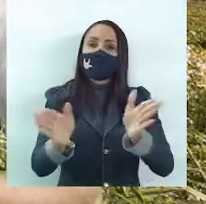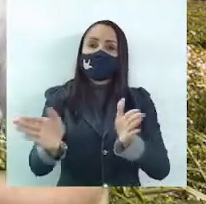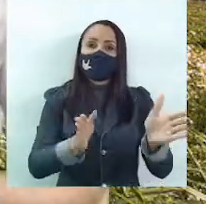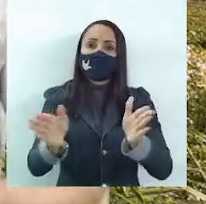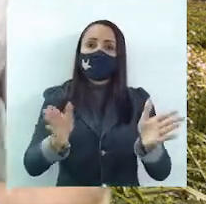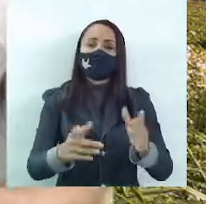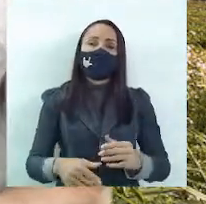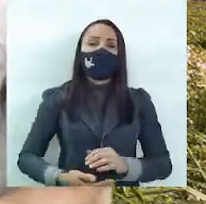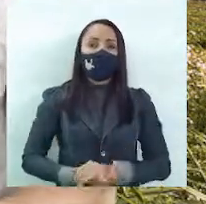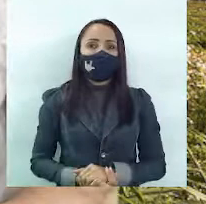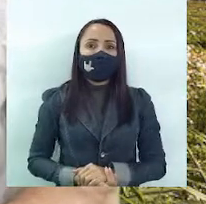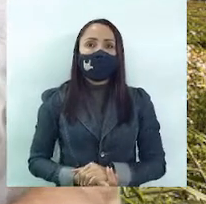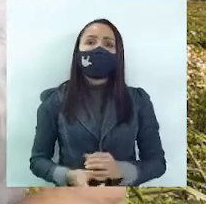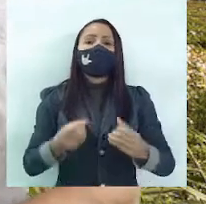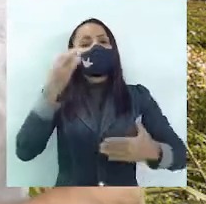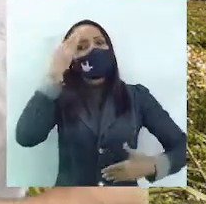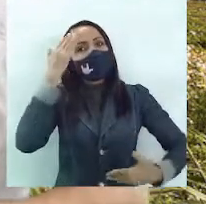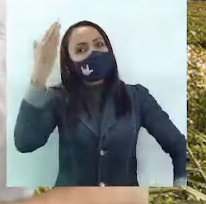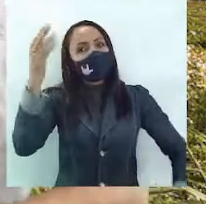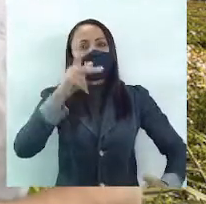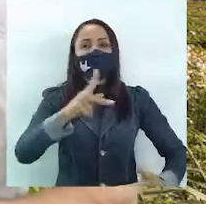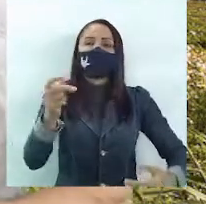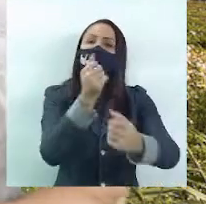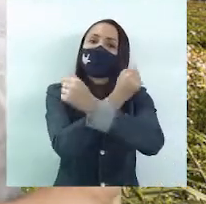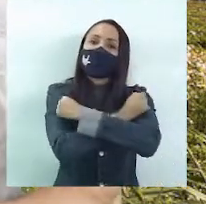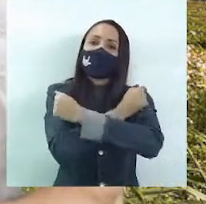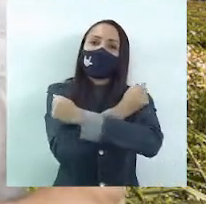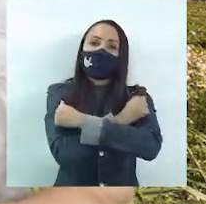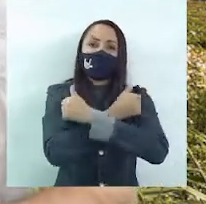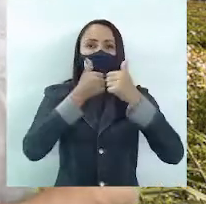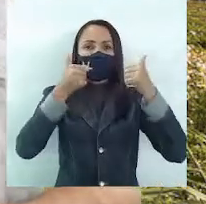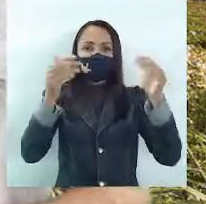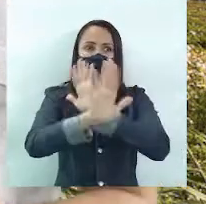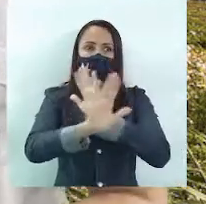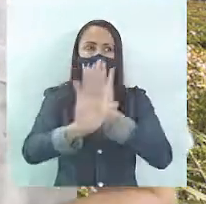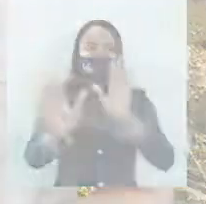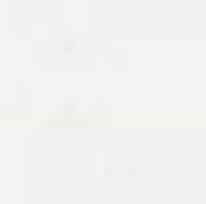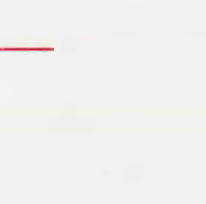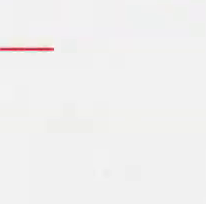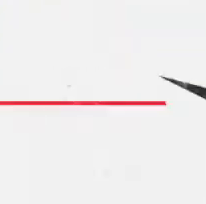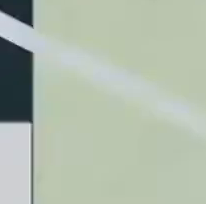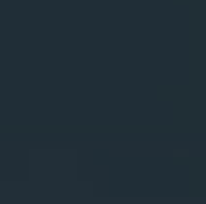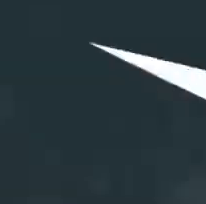estão todos aí assistindo. Tá bom? Obrigado, professor. Um forte abraço, viu? Até a próxima.